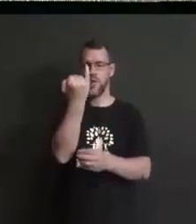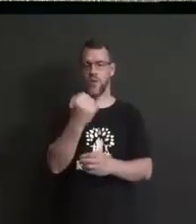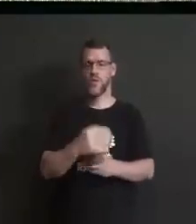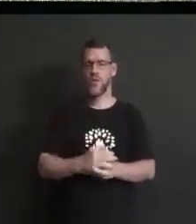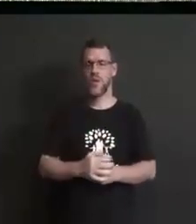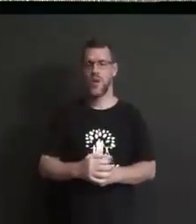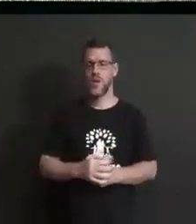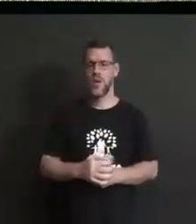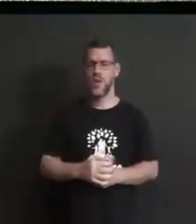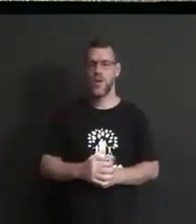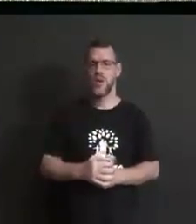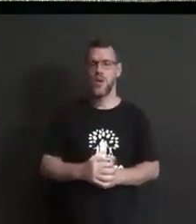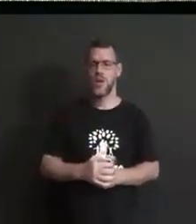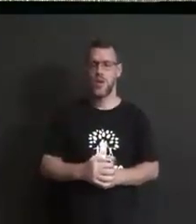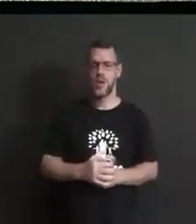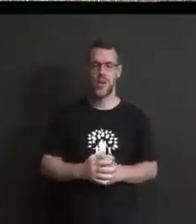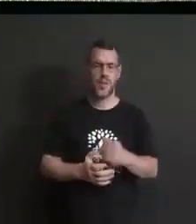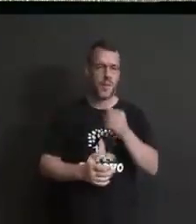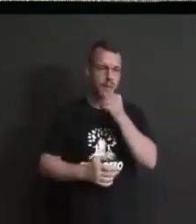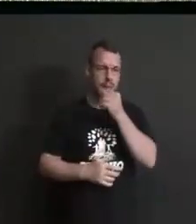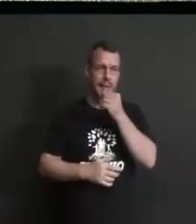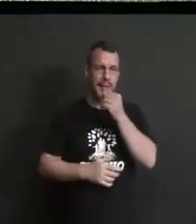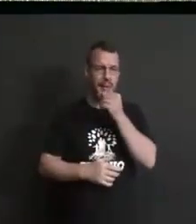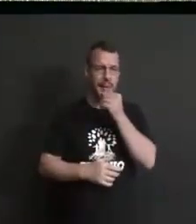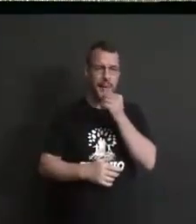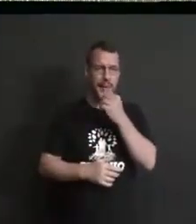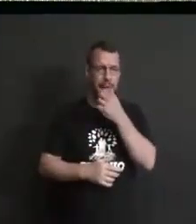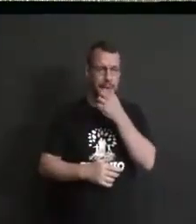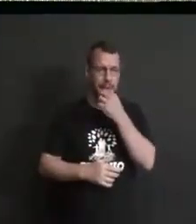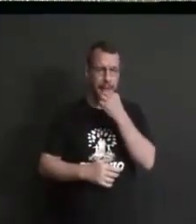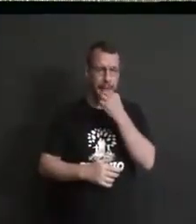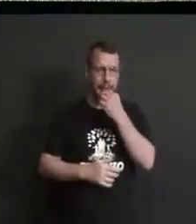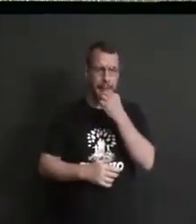O prefeito, você já leu? Espetacular.